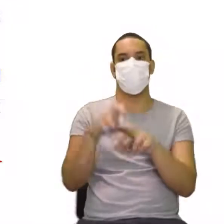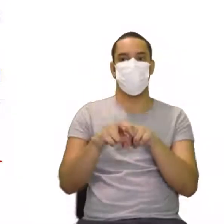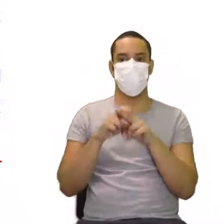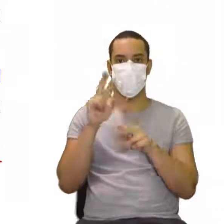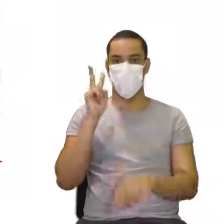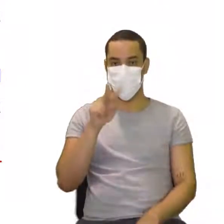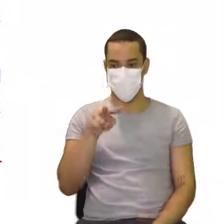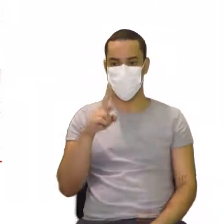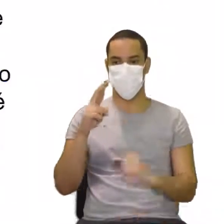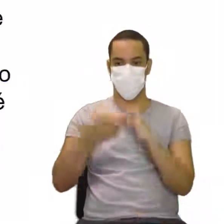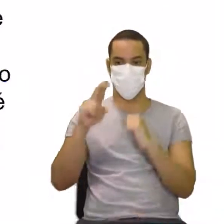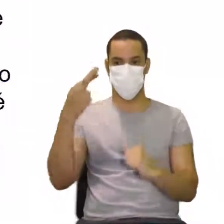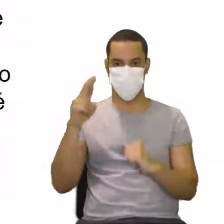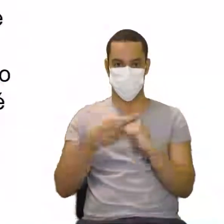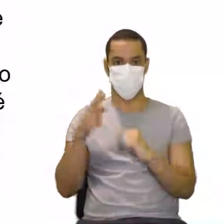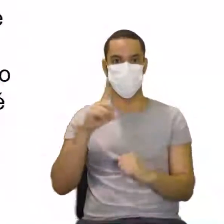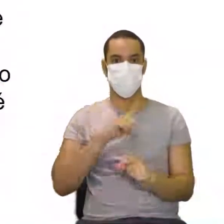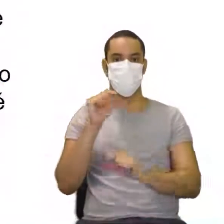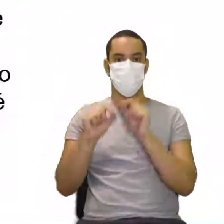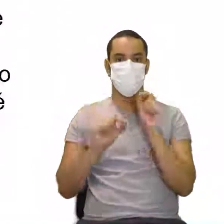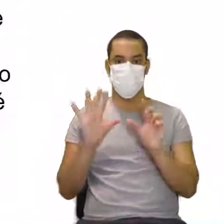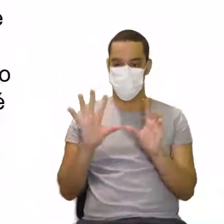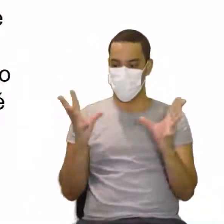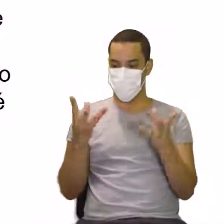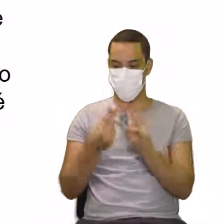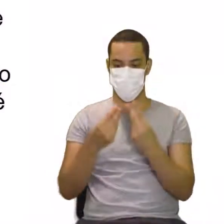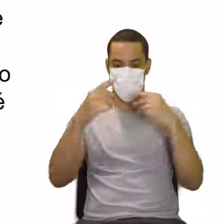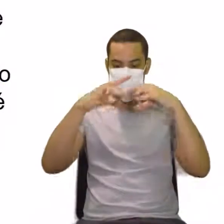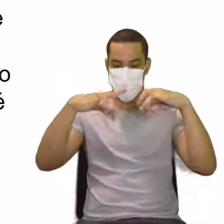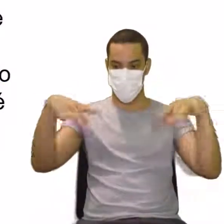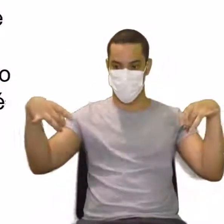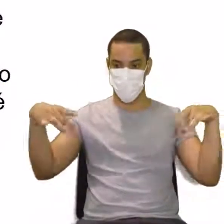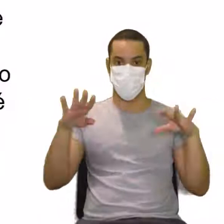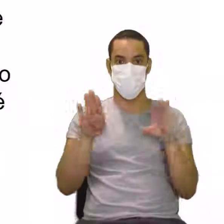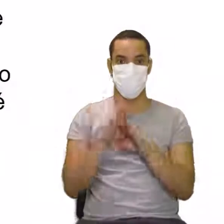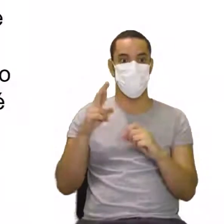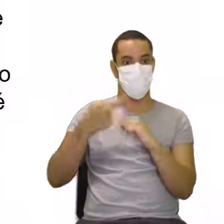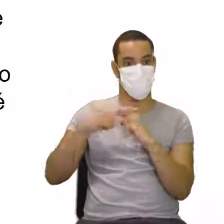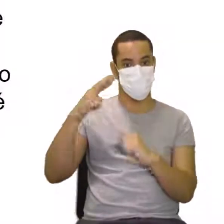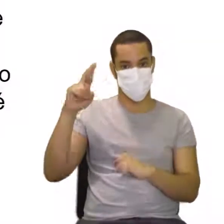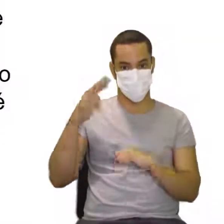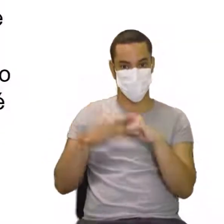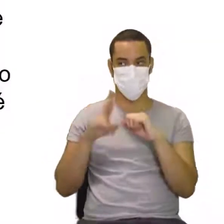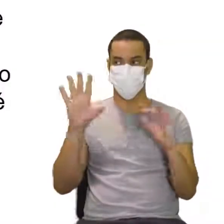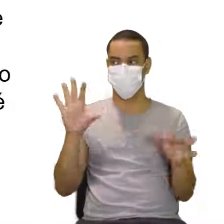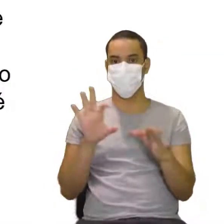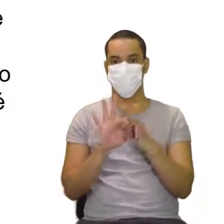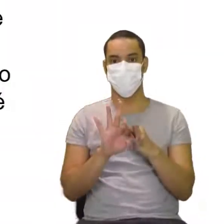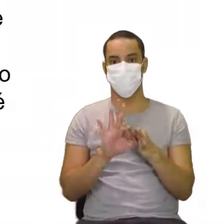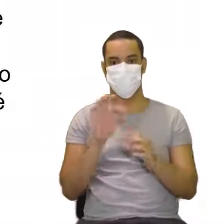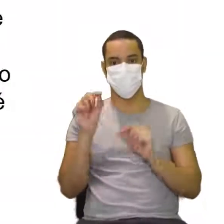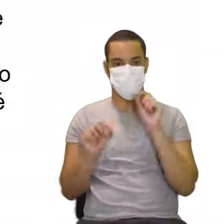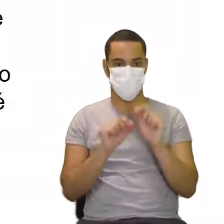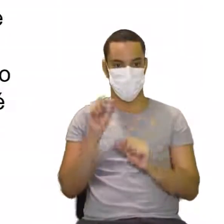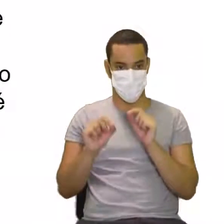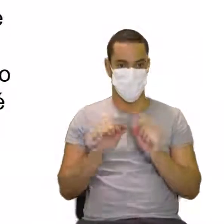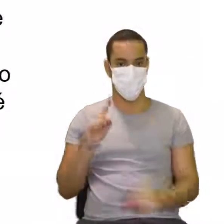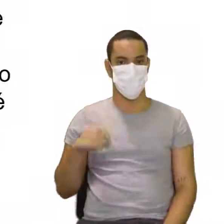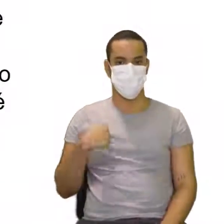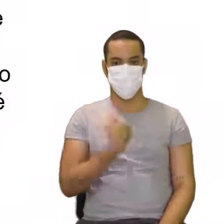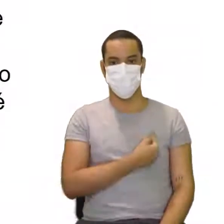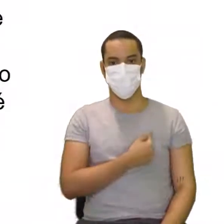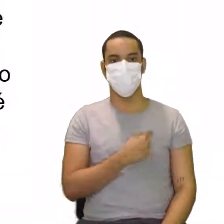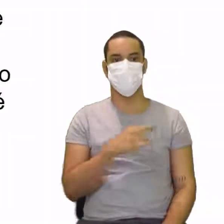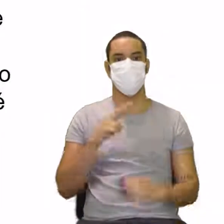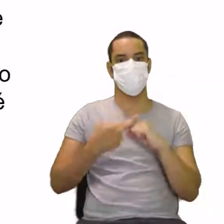dessa radioatividade aí, nós temos o decaimento radioativo, que está relacionado aí que à medida que a nossa radiação é